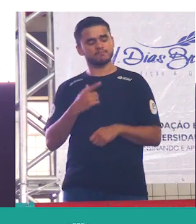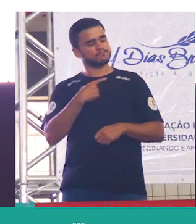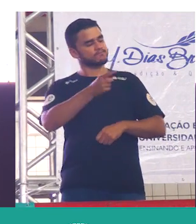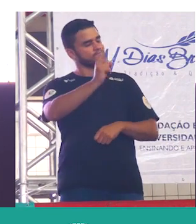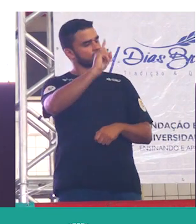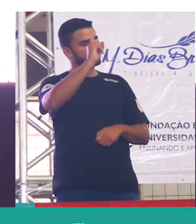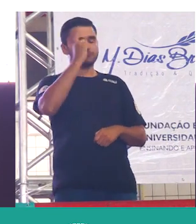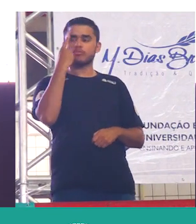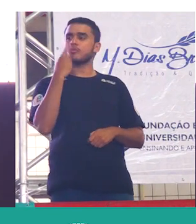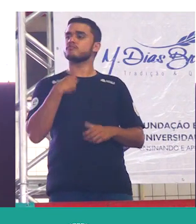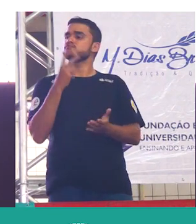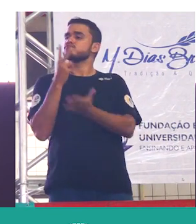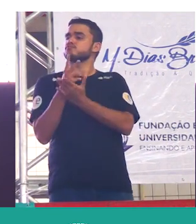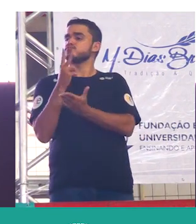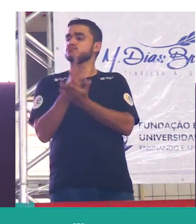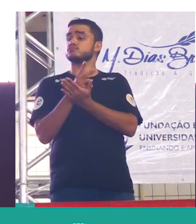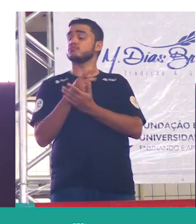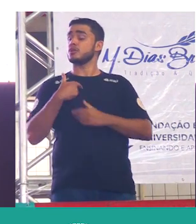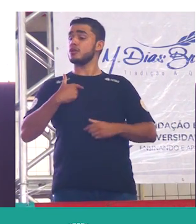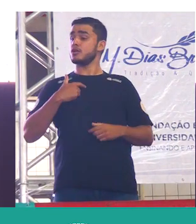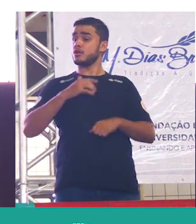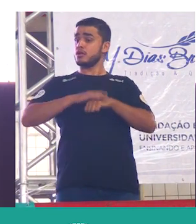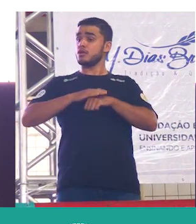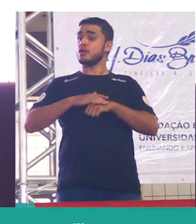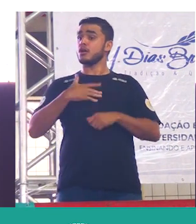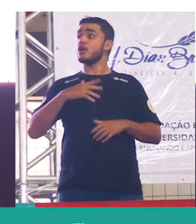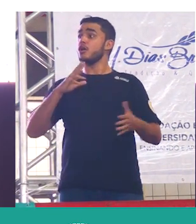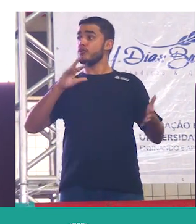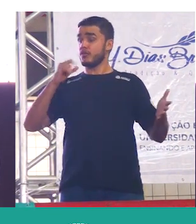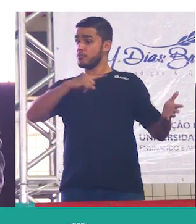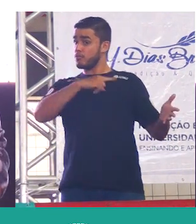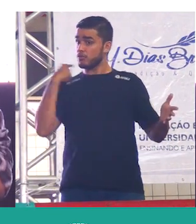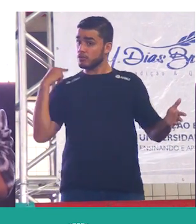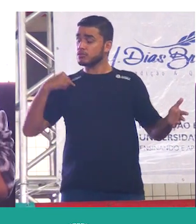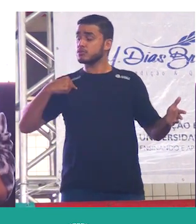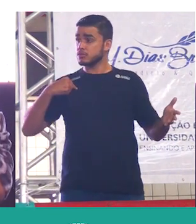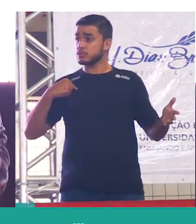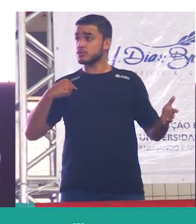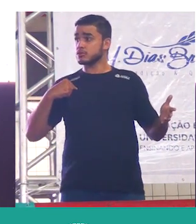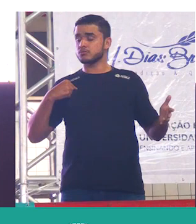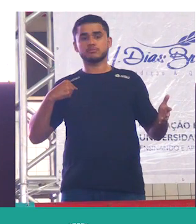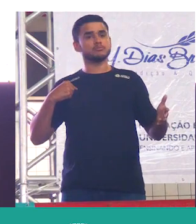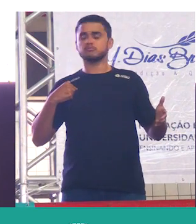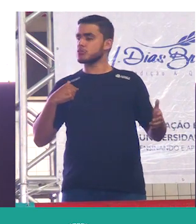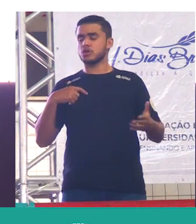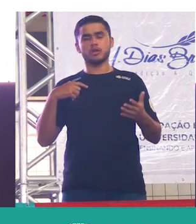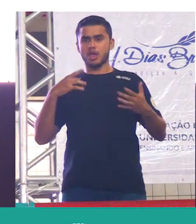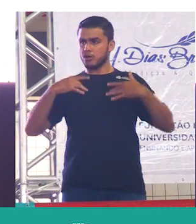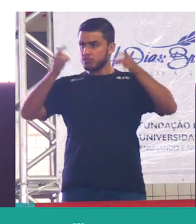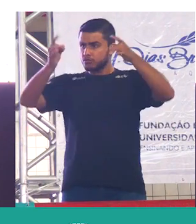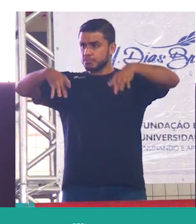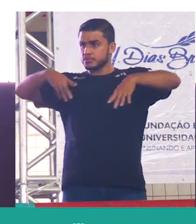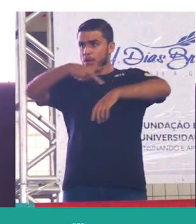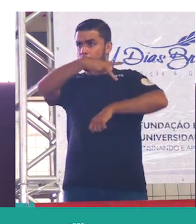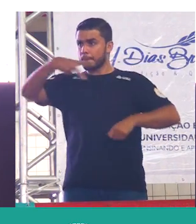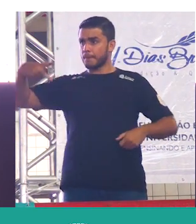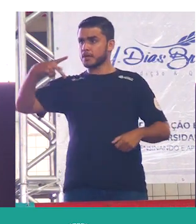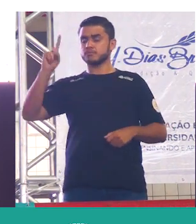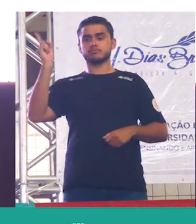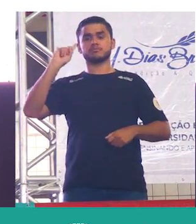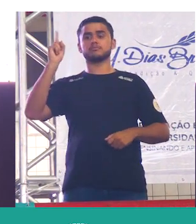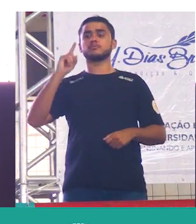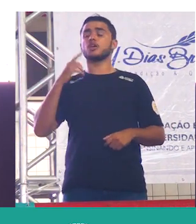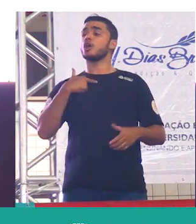Aliás, ameaçando até se matar, dizendo: eu não renuncio, abre aspas,